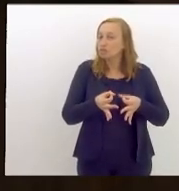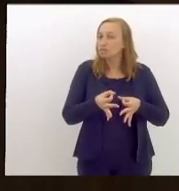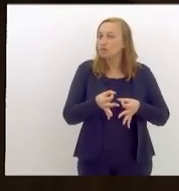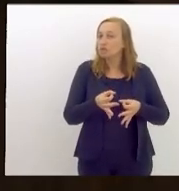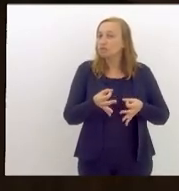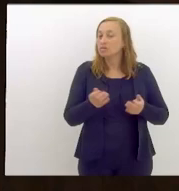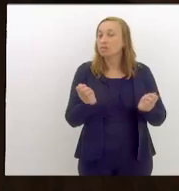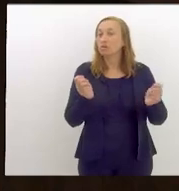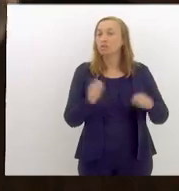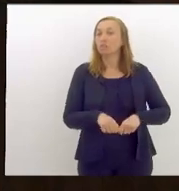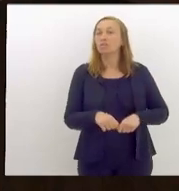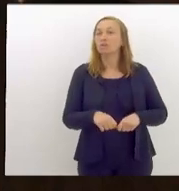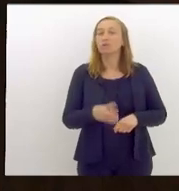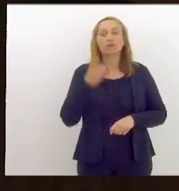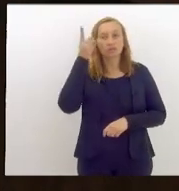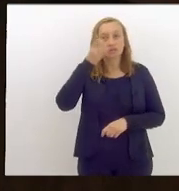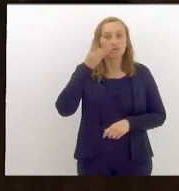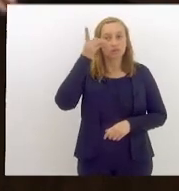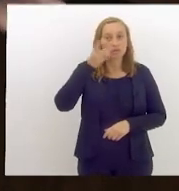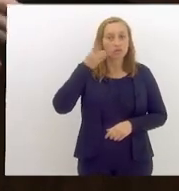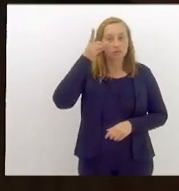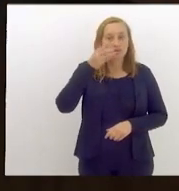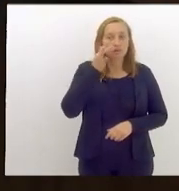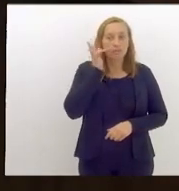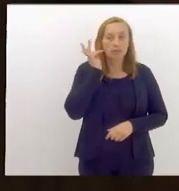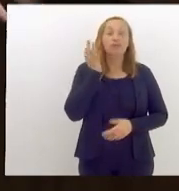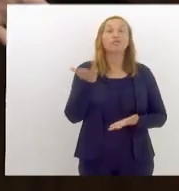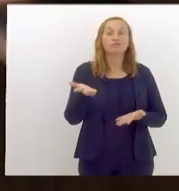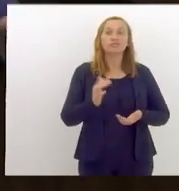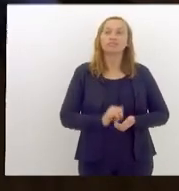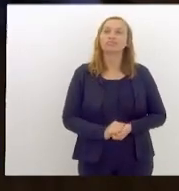de competência pelo Deputado Serafim